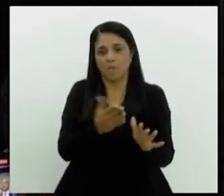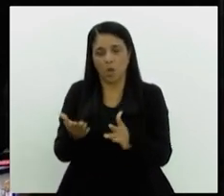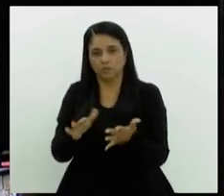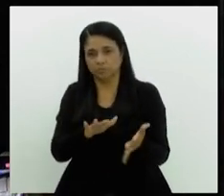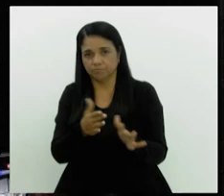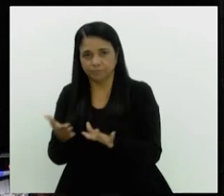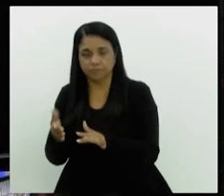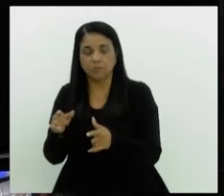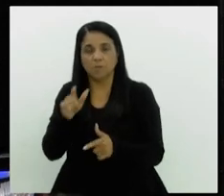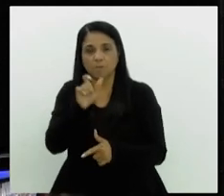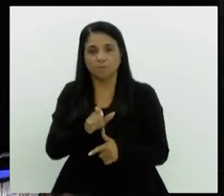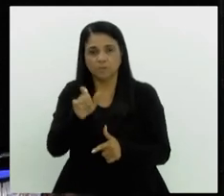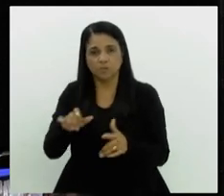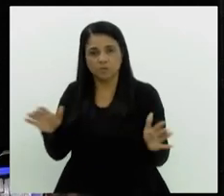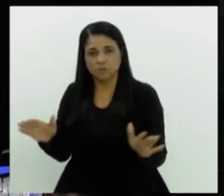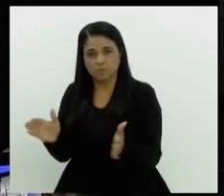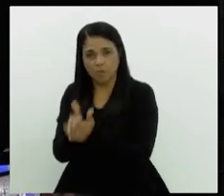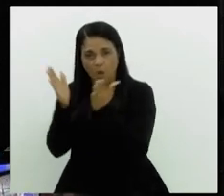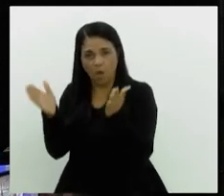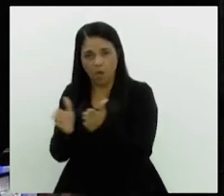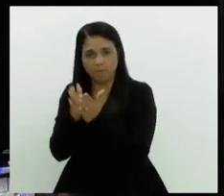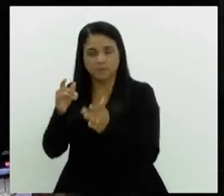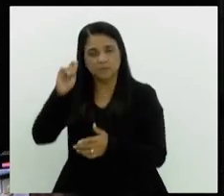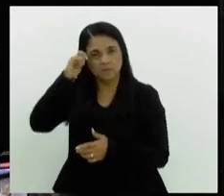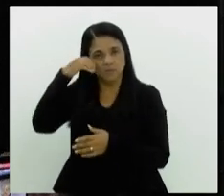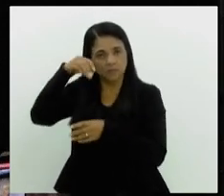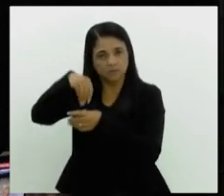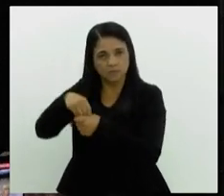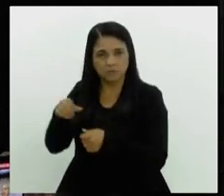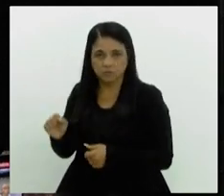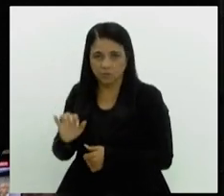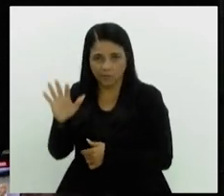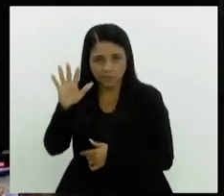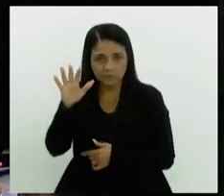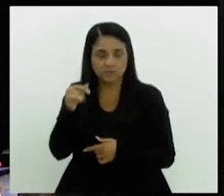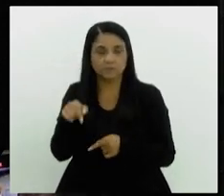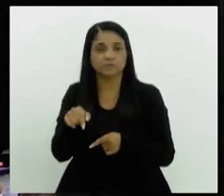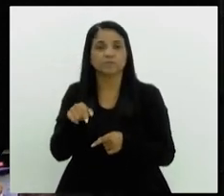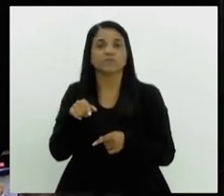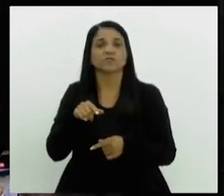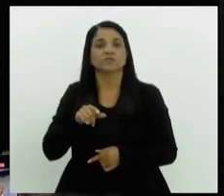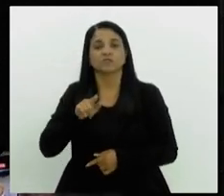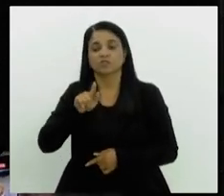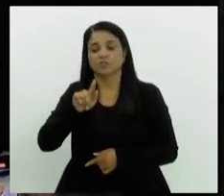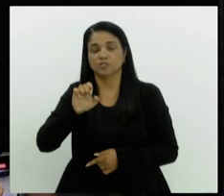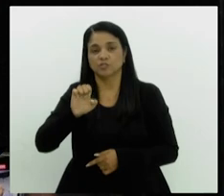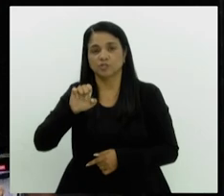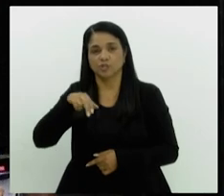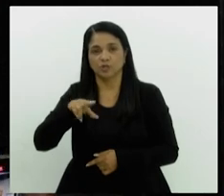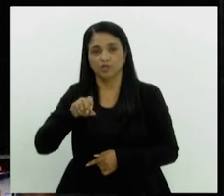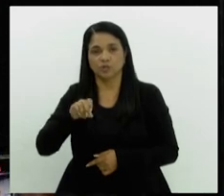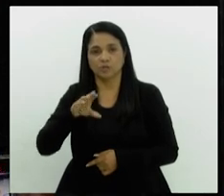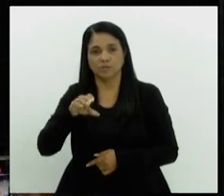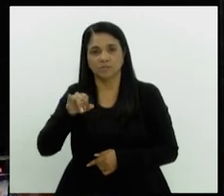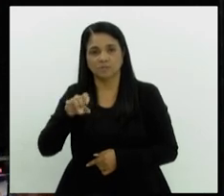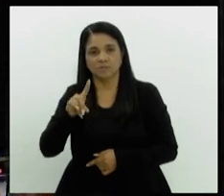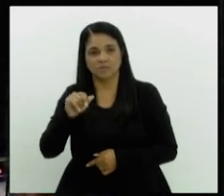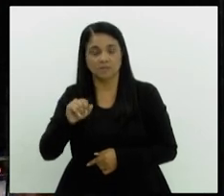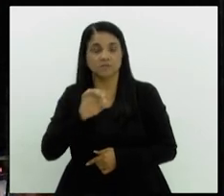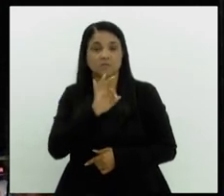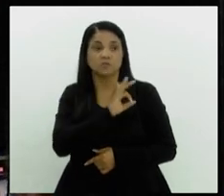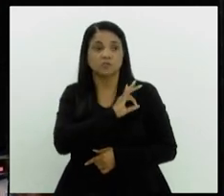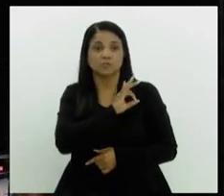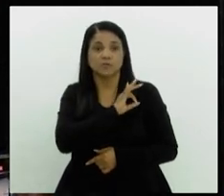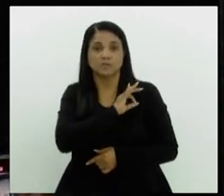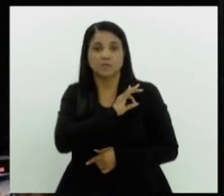pessoas pobres e negras dentro das comunidades e que os genocidas, pasmem, seriam os policiais